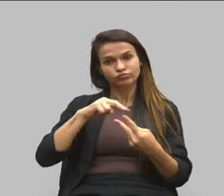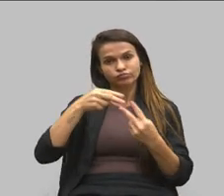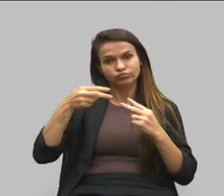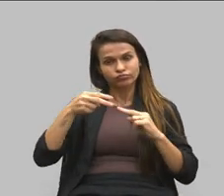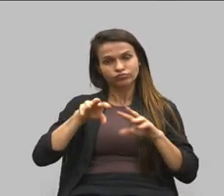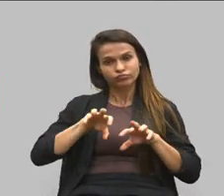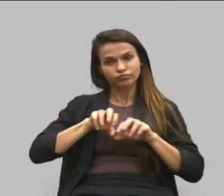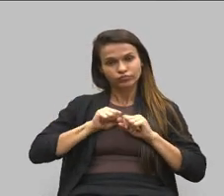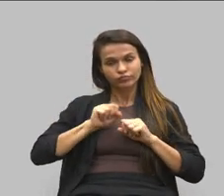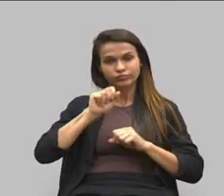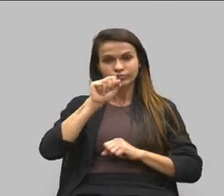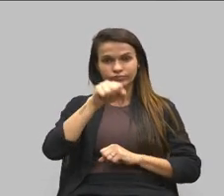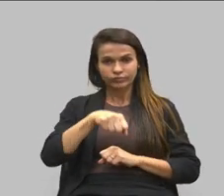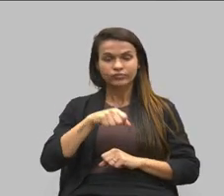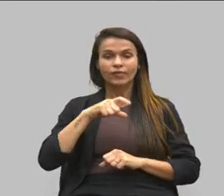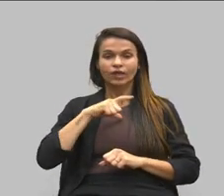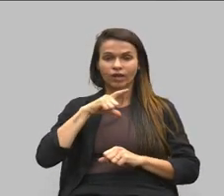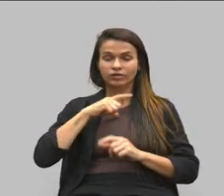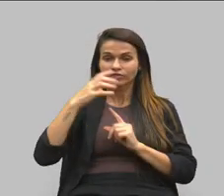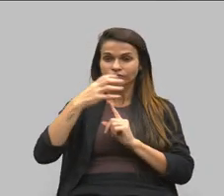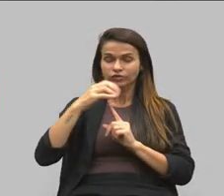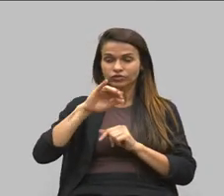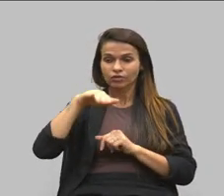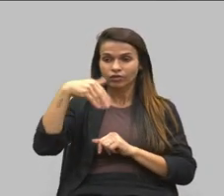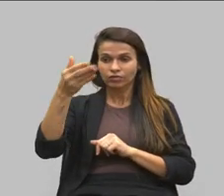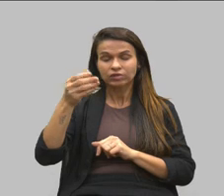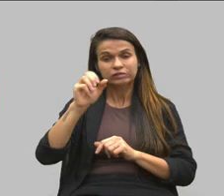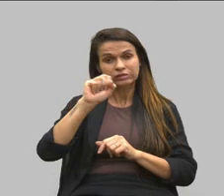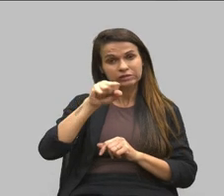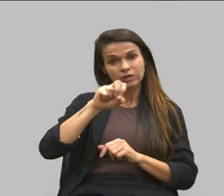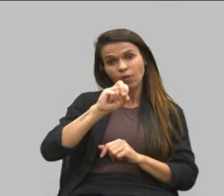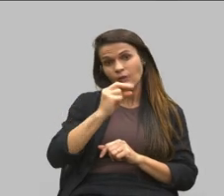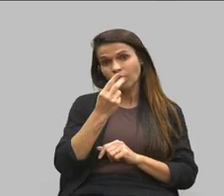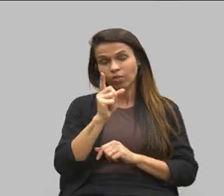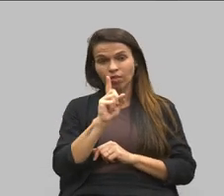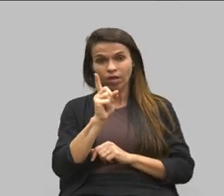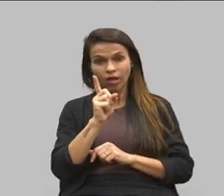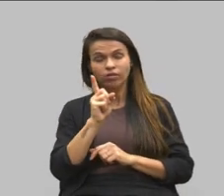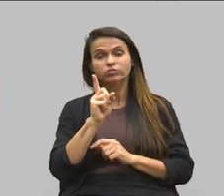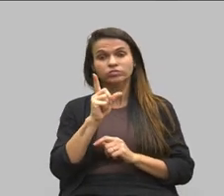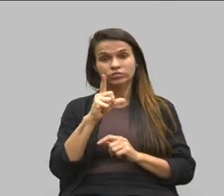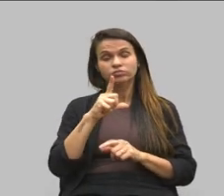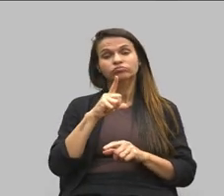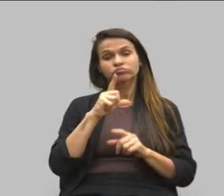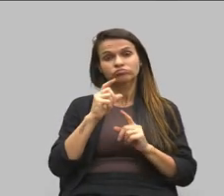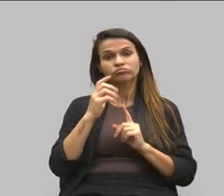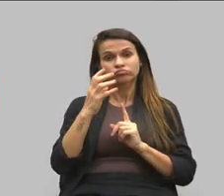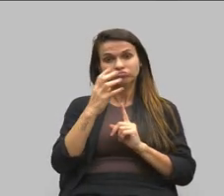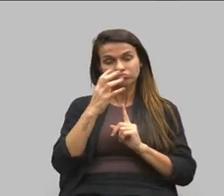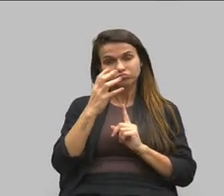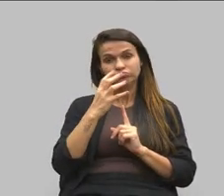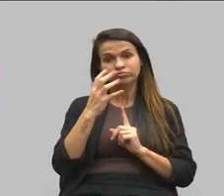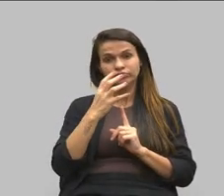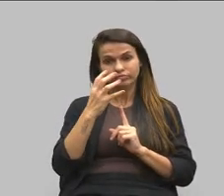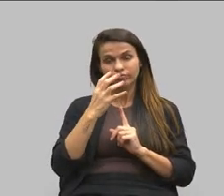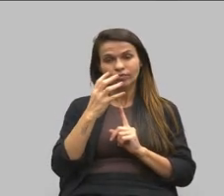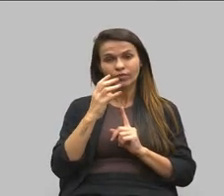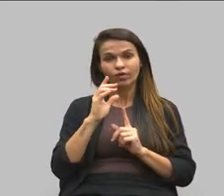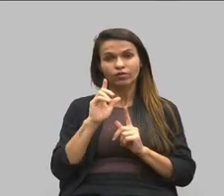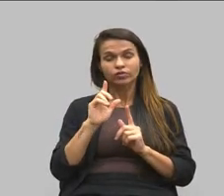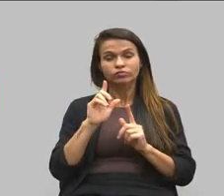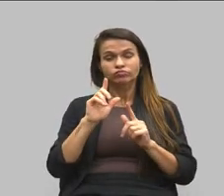influências de fatores externos ou não e que interferem na aquisição retenção ou ou aplicação das